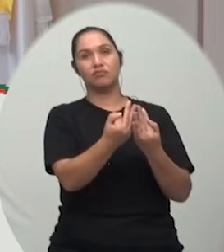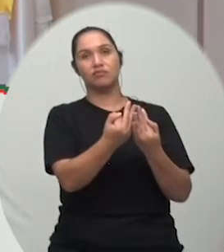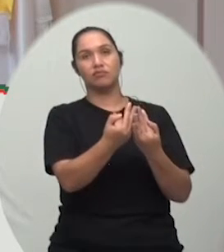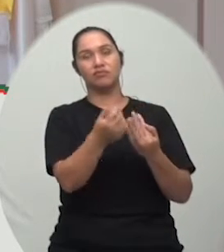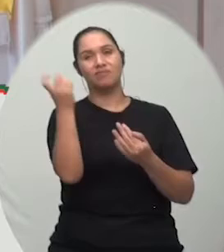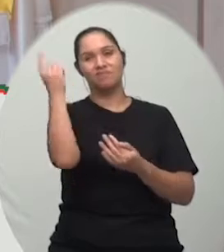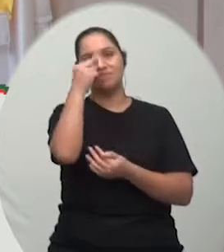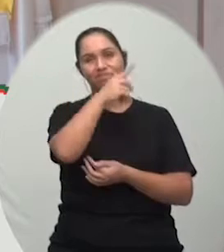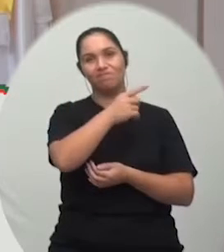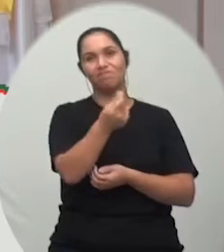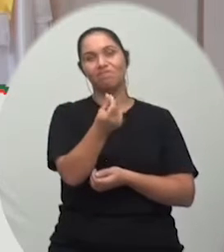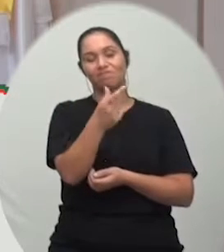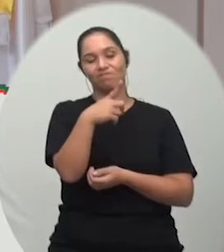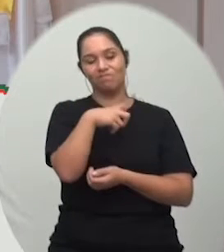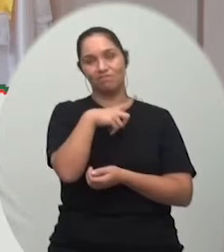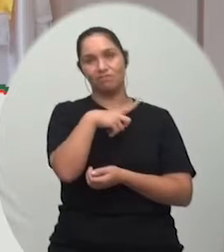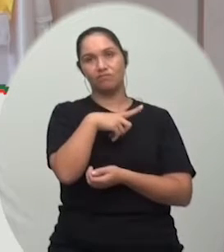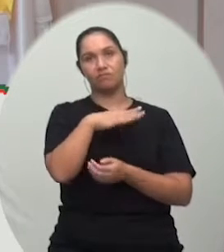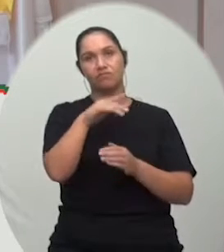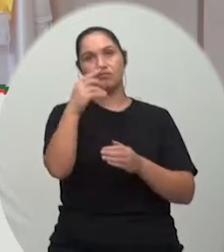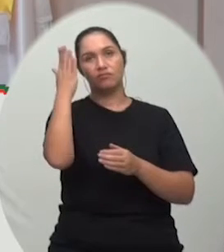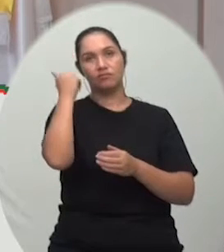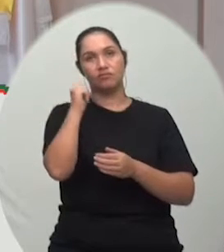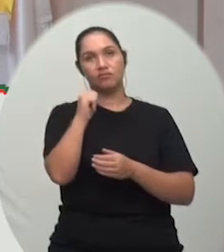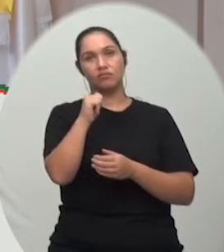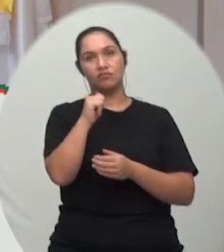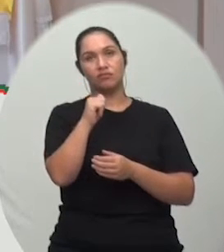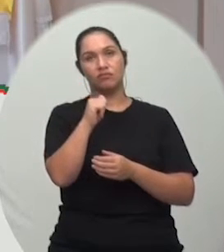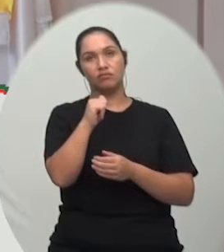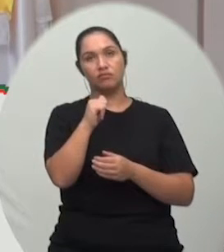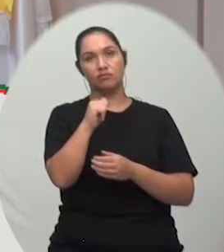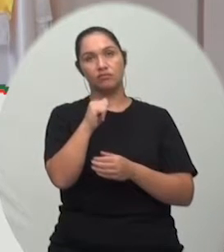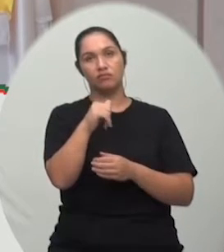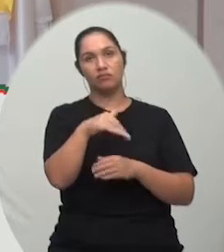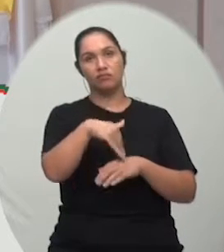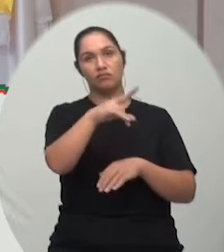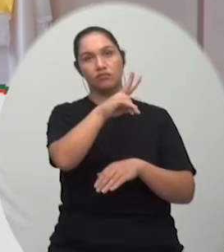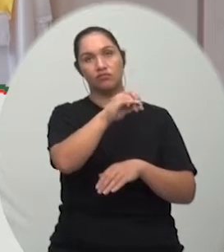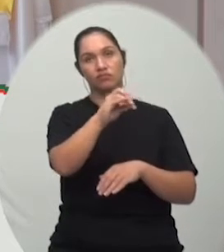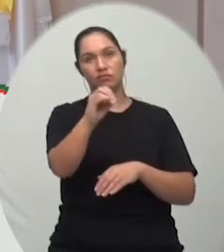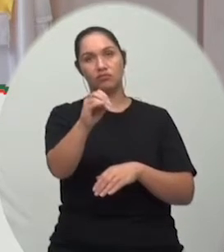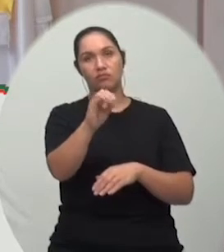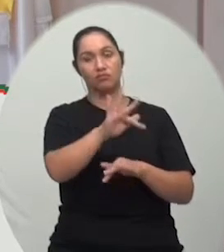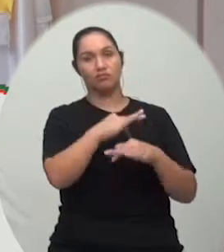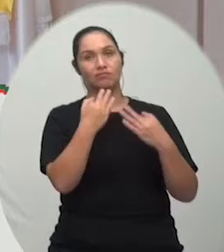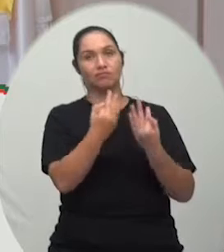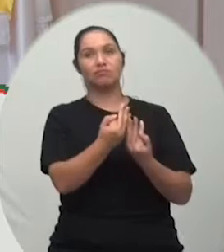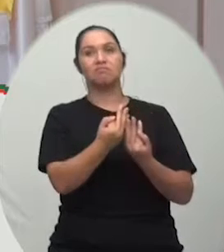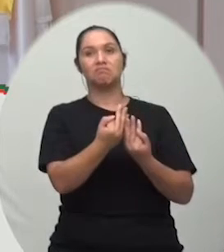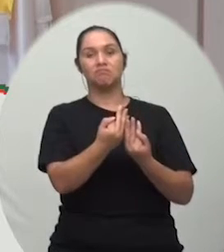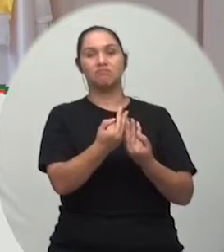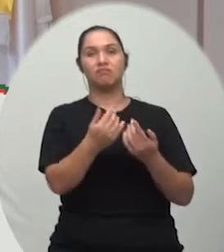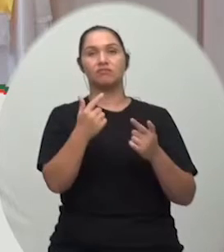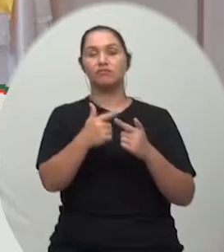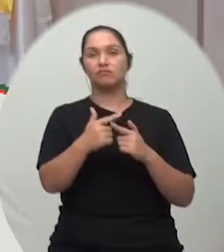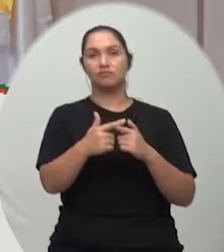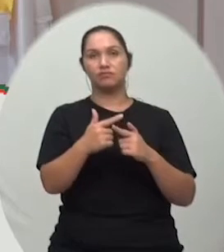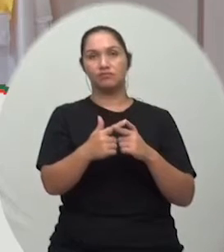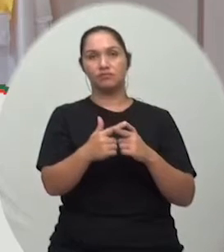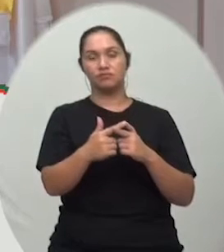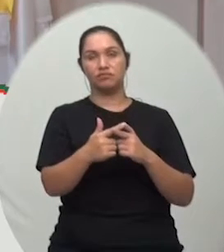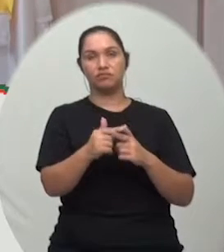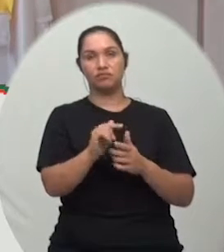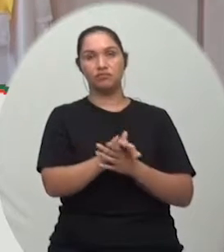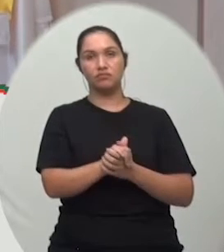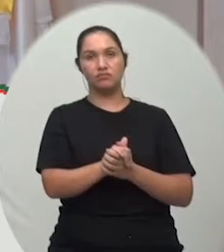eu tenho certeza que vai ultrapassar de 200 tranquilamente, né? Pela situação que se